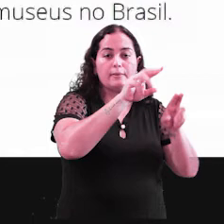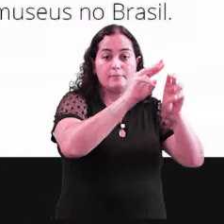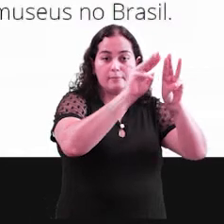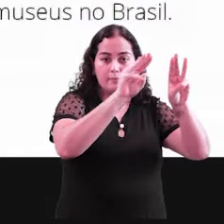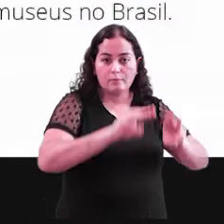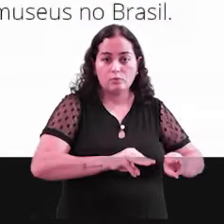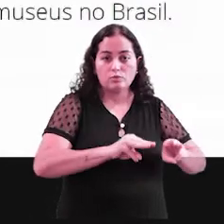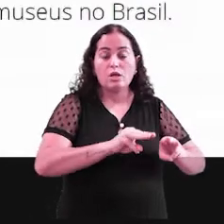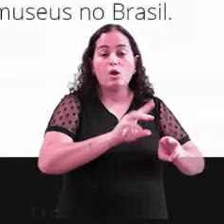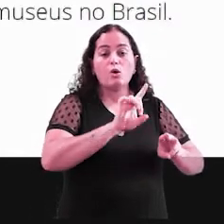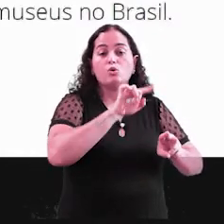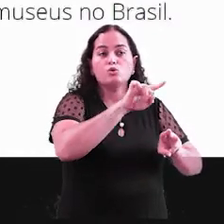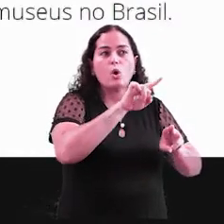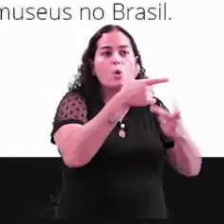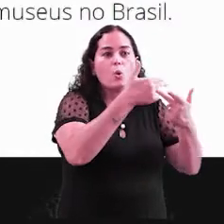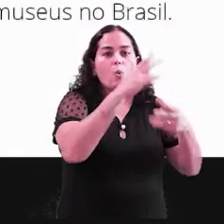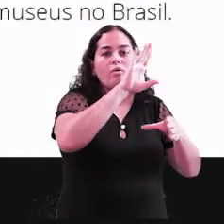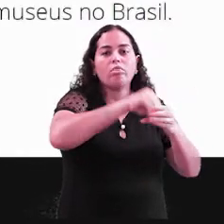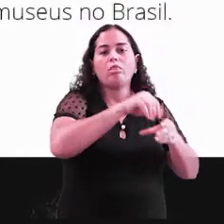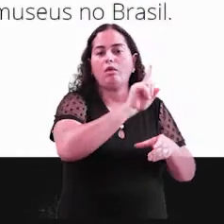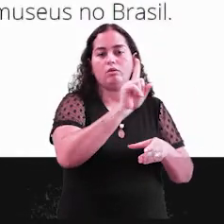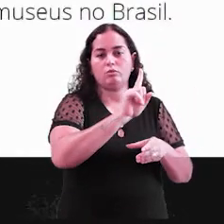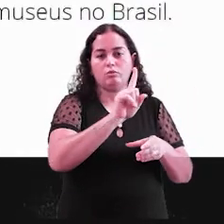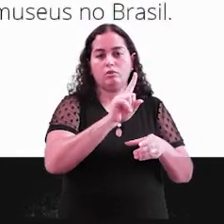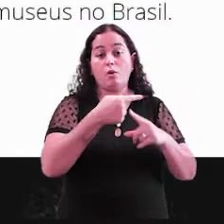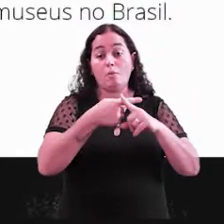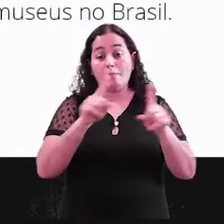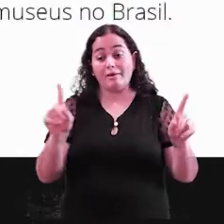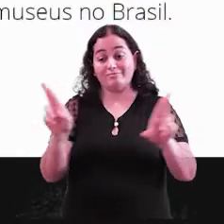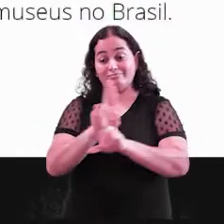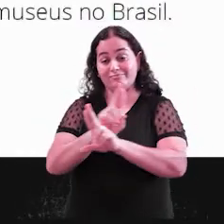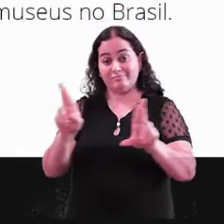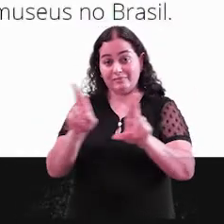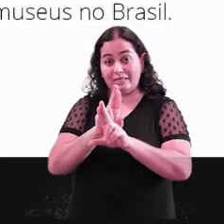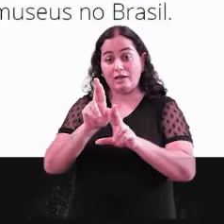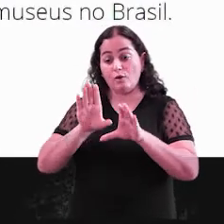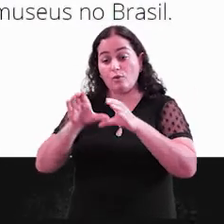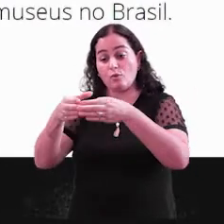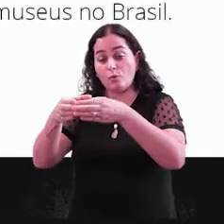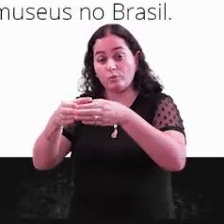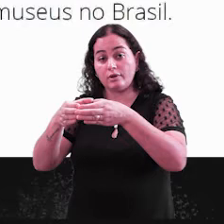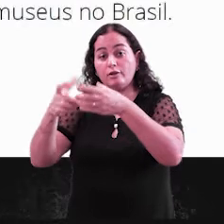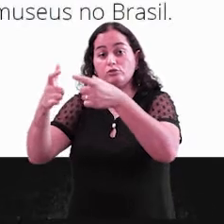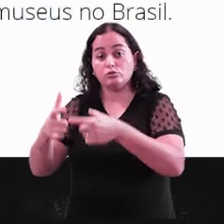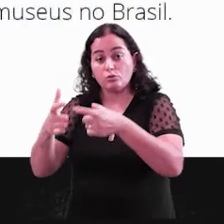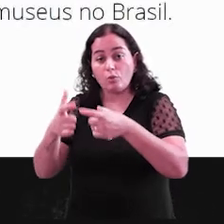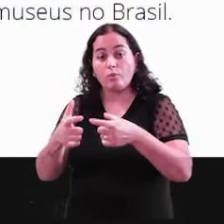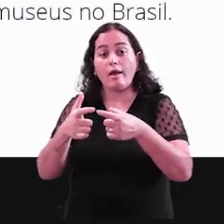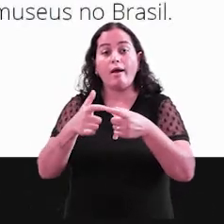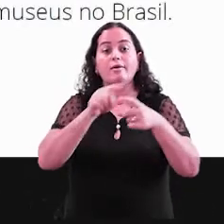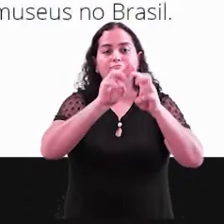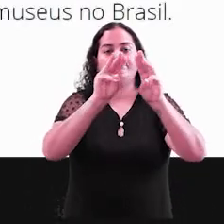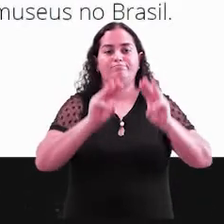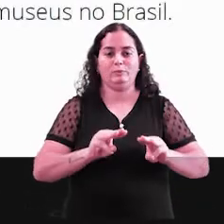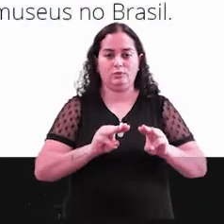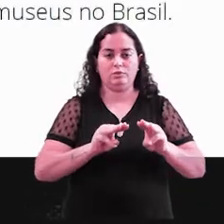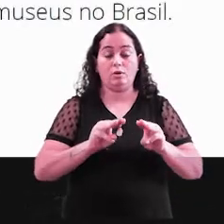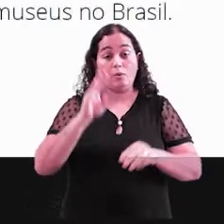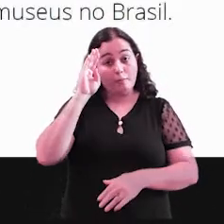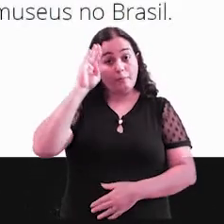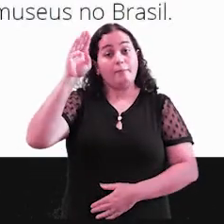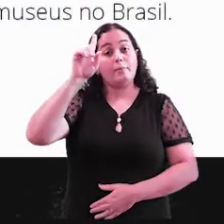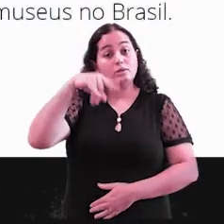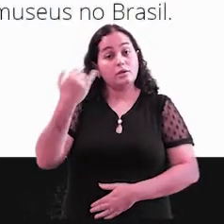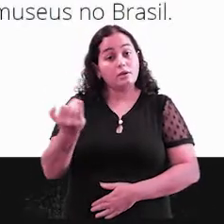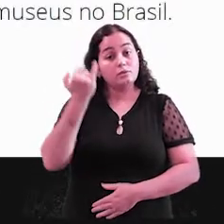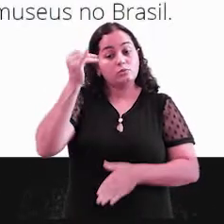na dimensão relacional entre comunidade, território e patrimônio, priorizando a importância